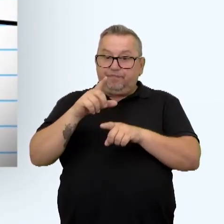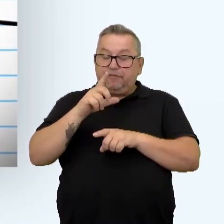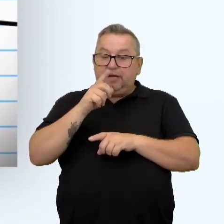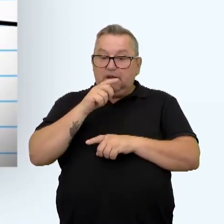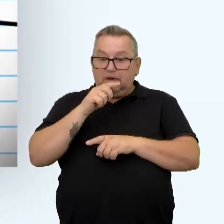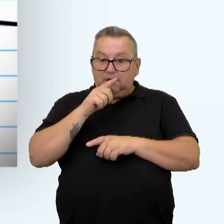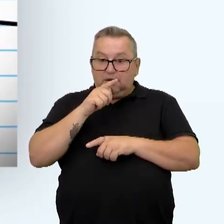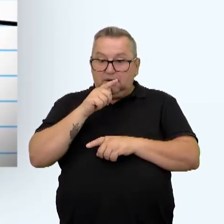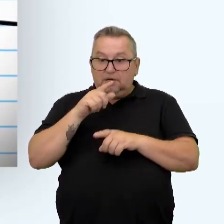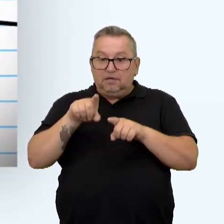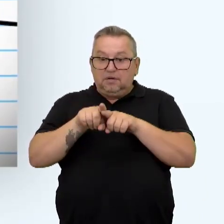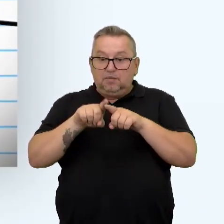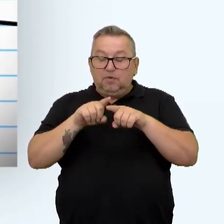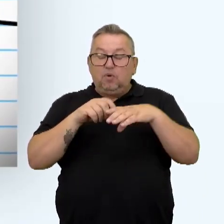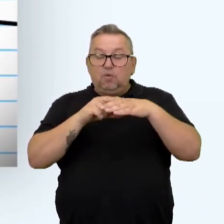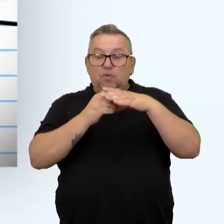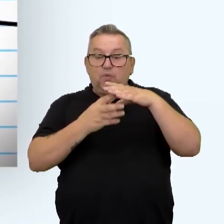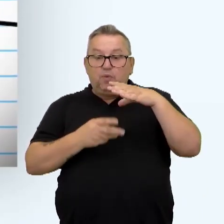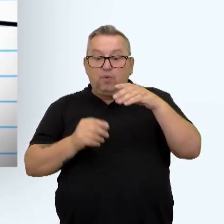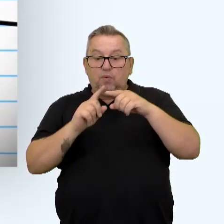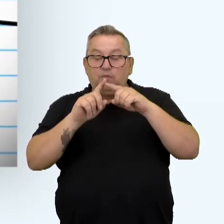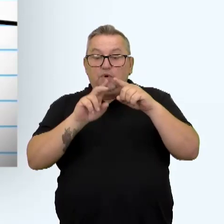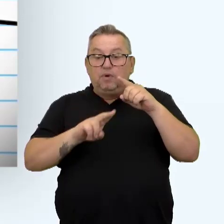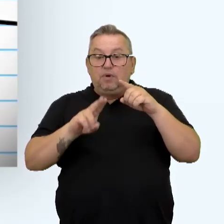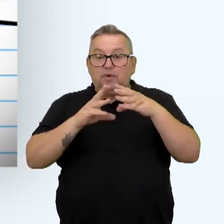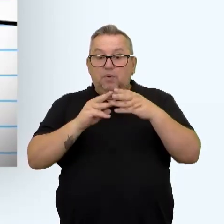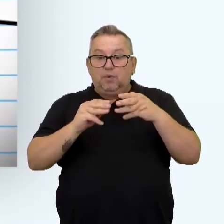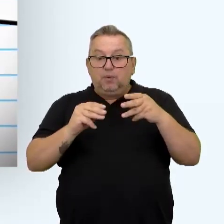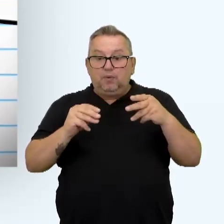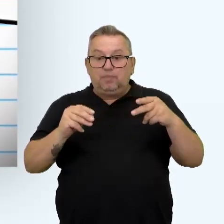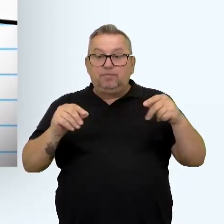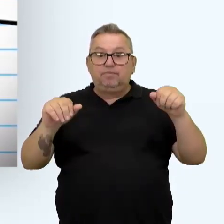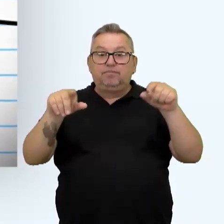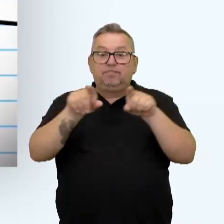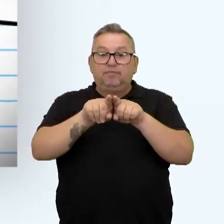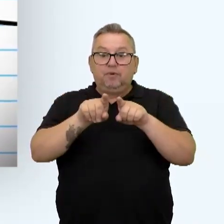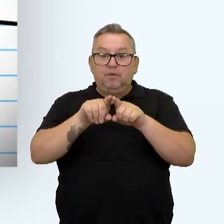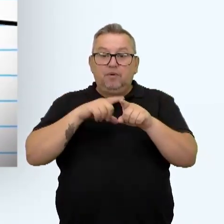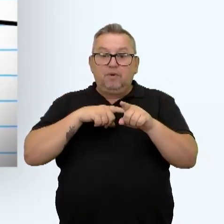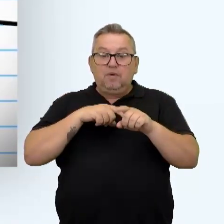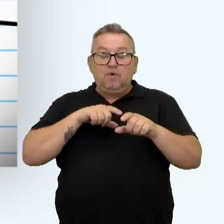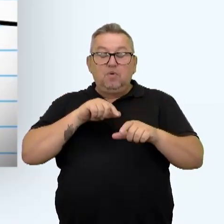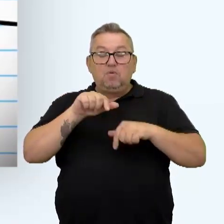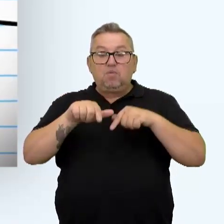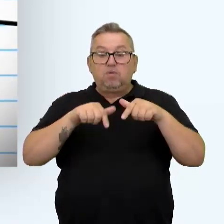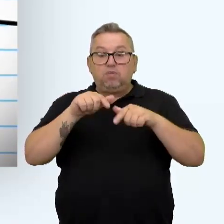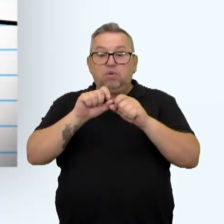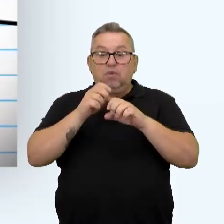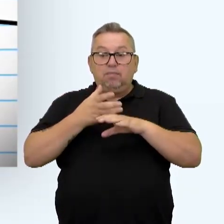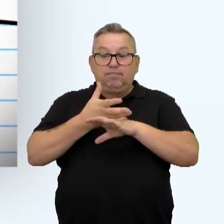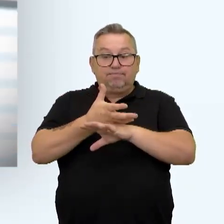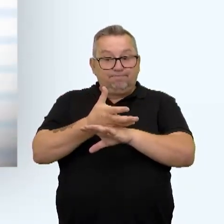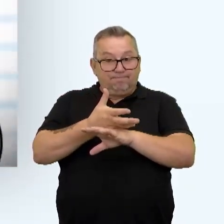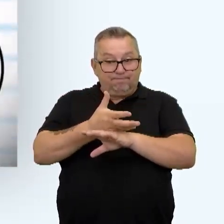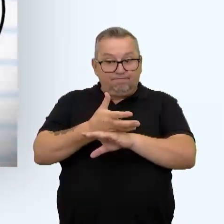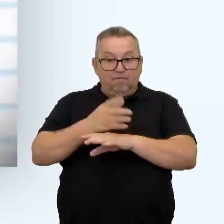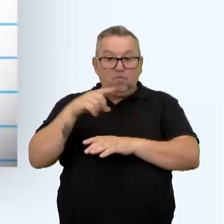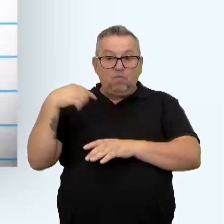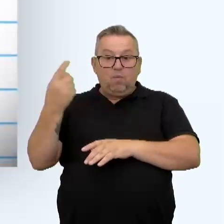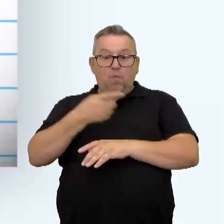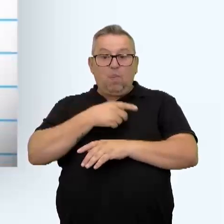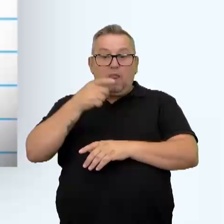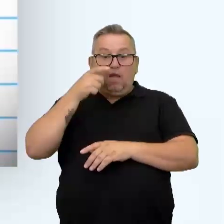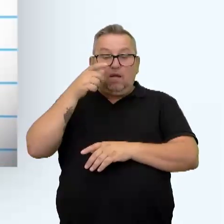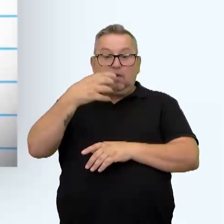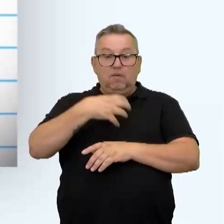reduzindo sua disponibilidade, pode degradar os solos e, em casos extremos, levar ao processo de desertificação. Nota-se, portanto, que há